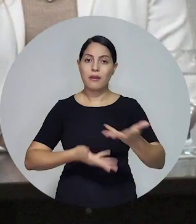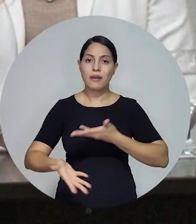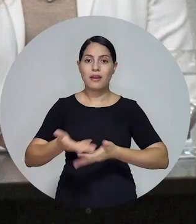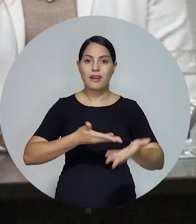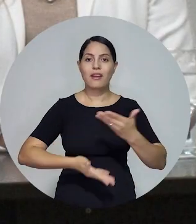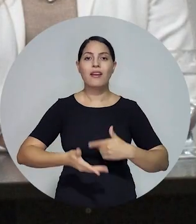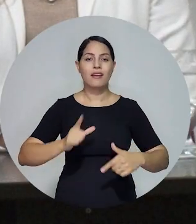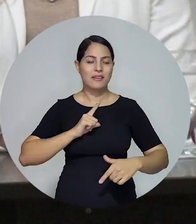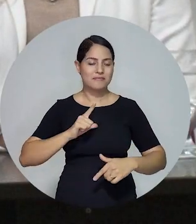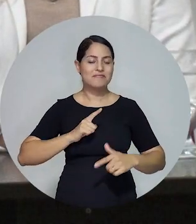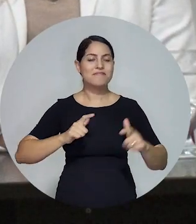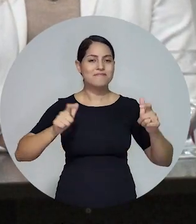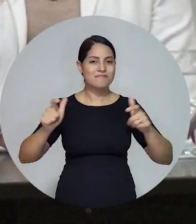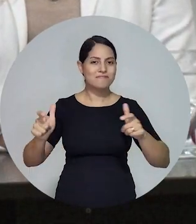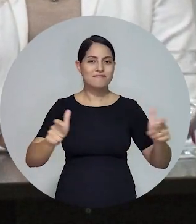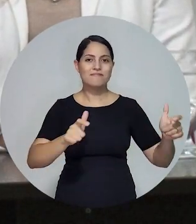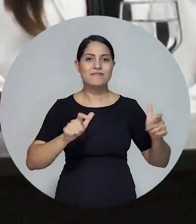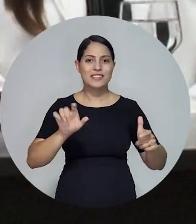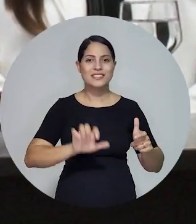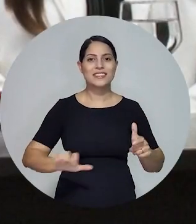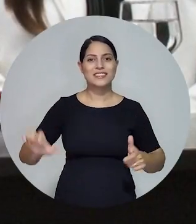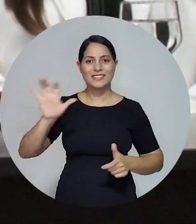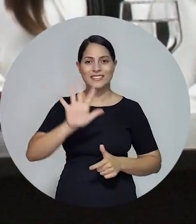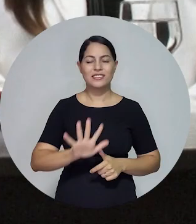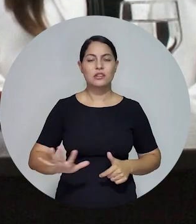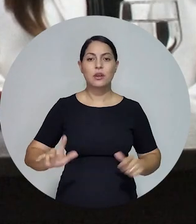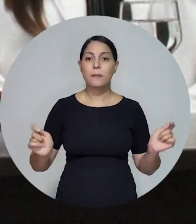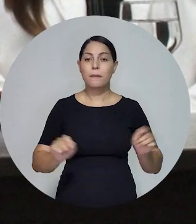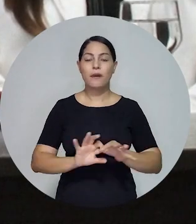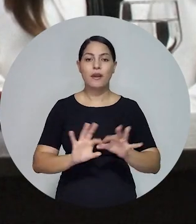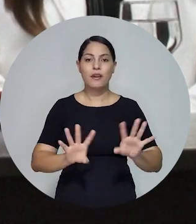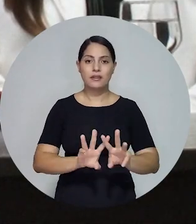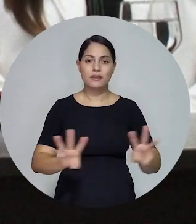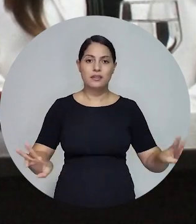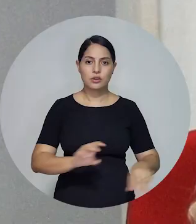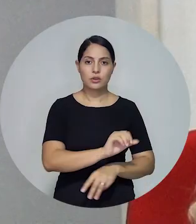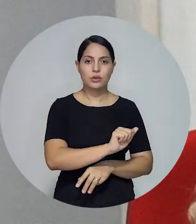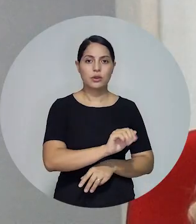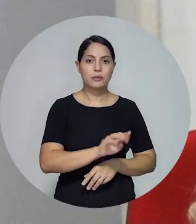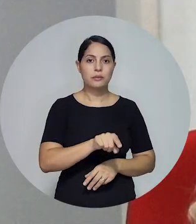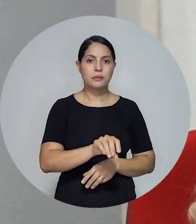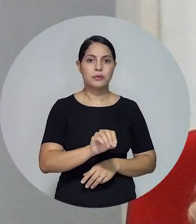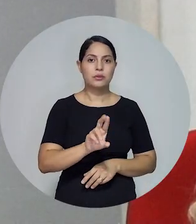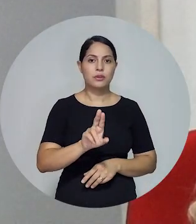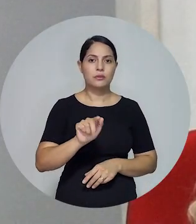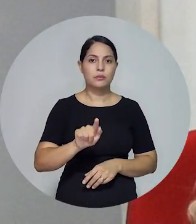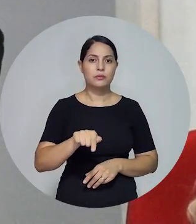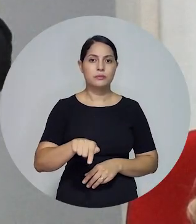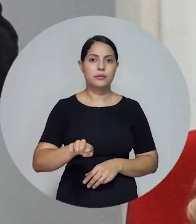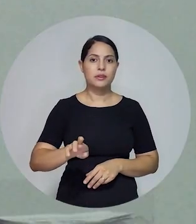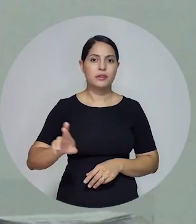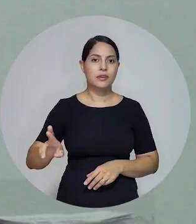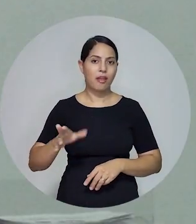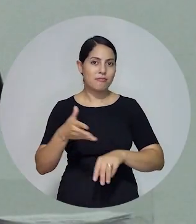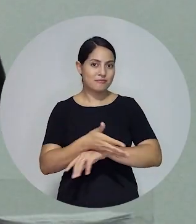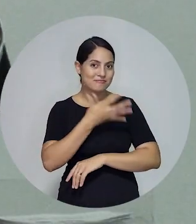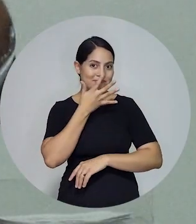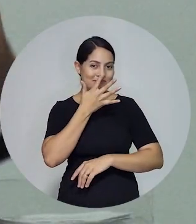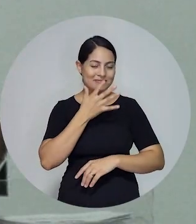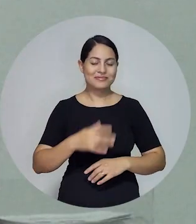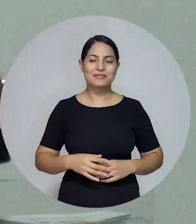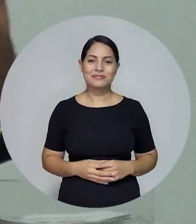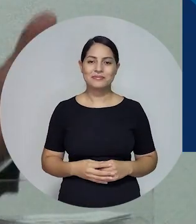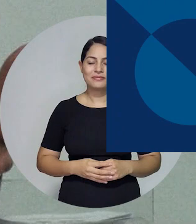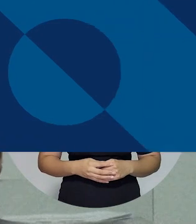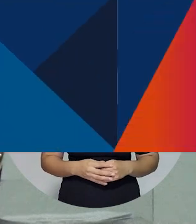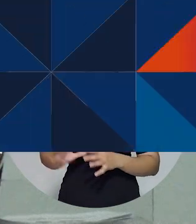detalhes a programação, datas e atividades desenvolvidas pela Caravana das Prerrogativas nos estados. Acesse